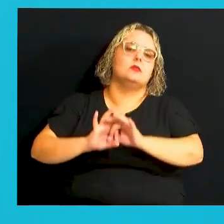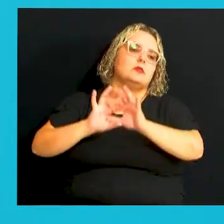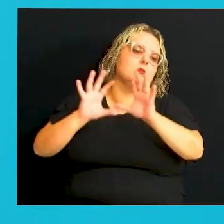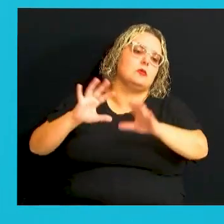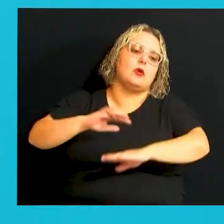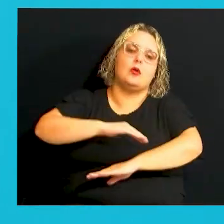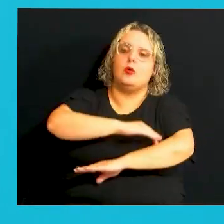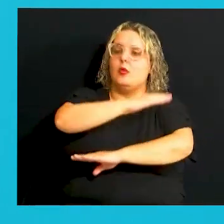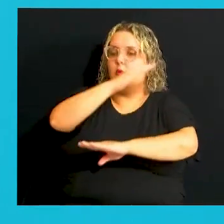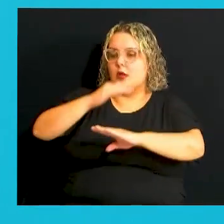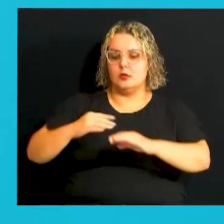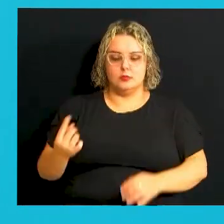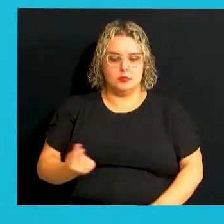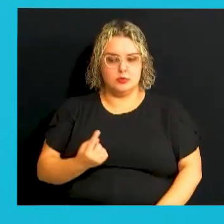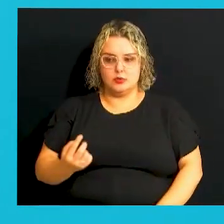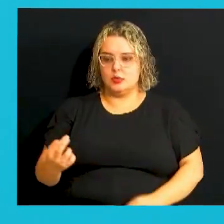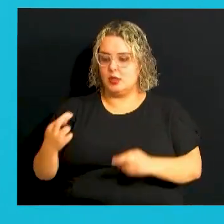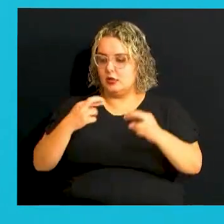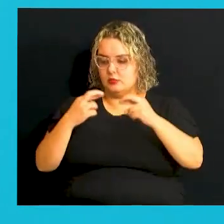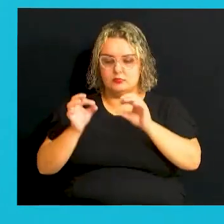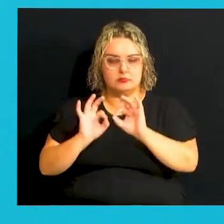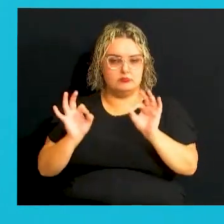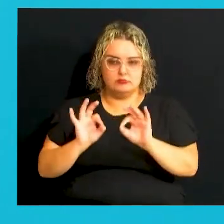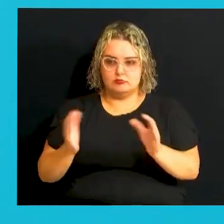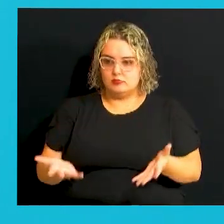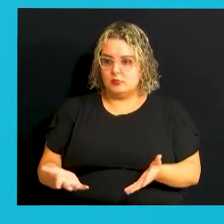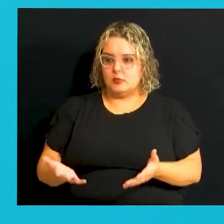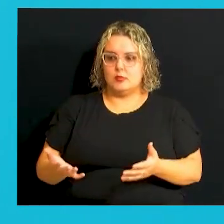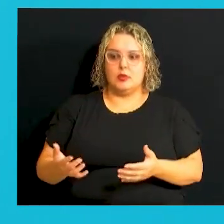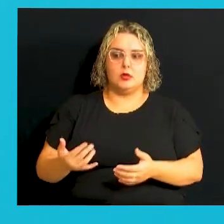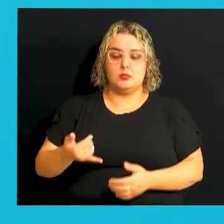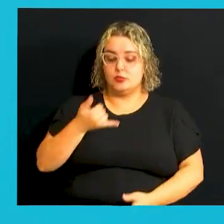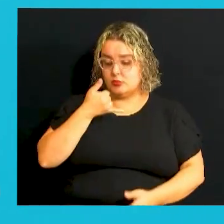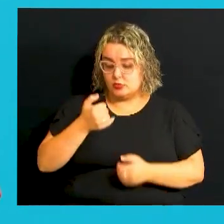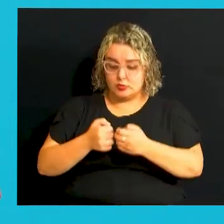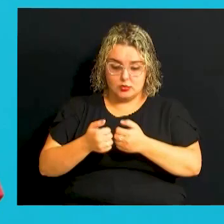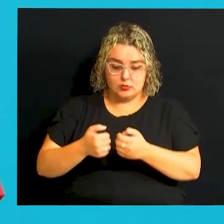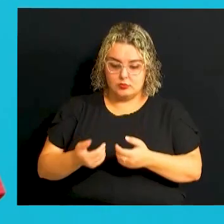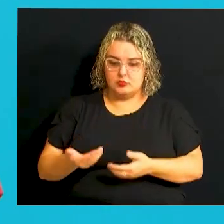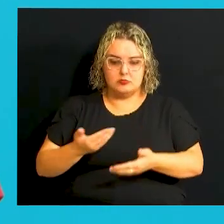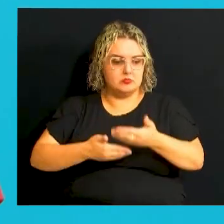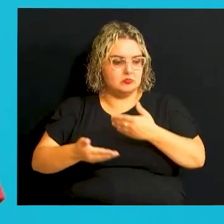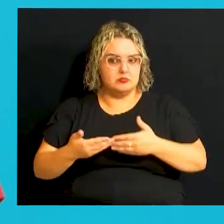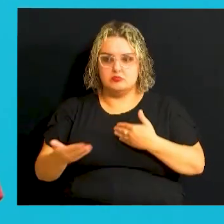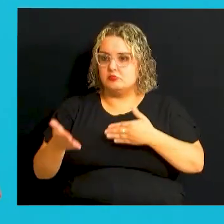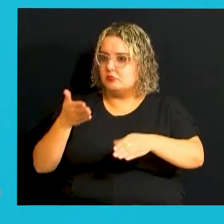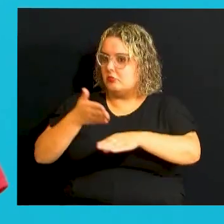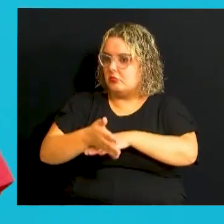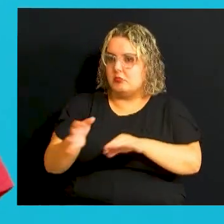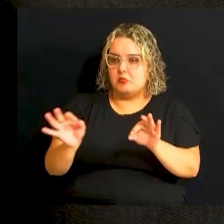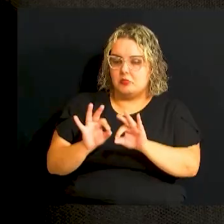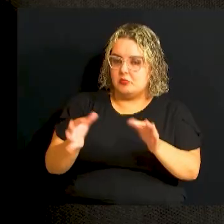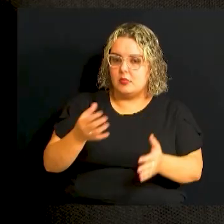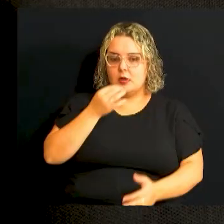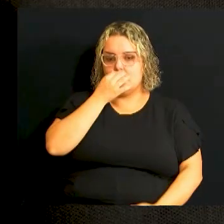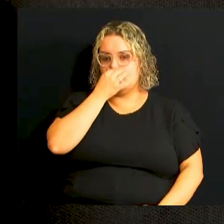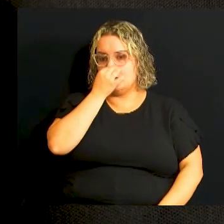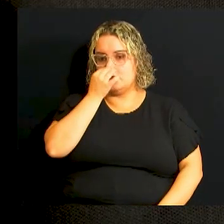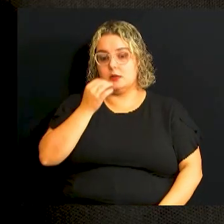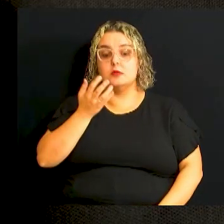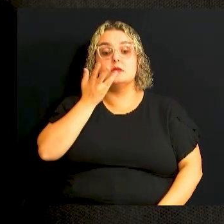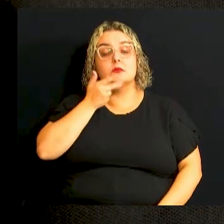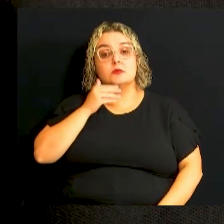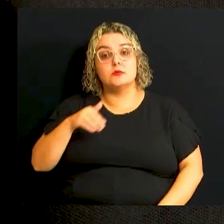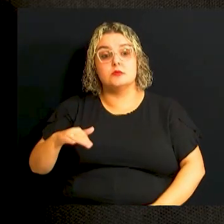tempo todo, né, sozinha, num eletrônico, você não faz uma mediação, você não